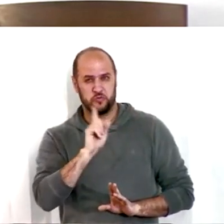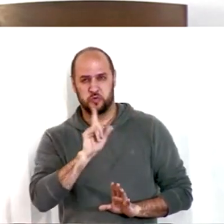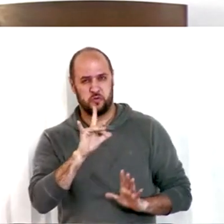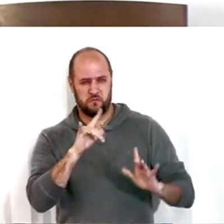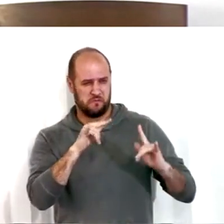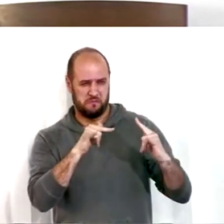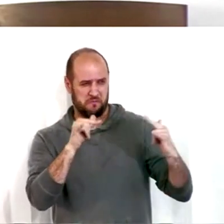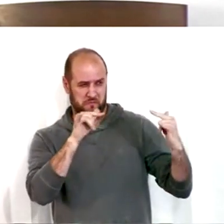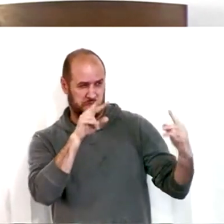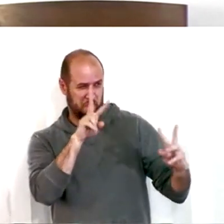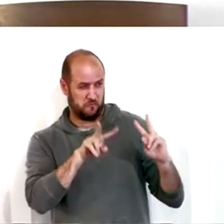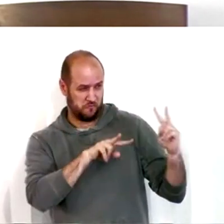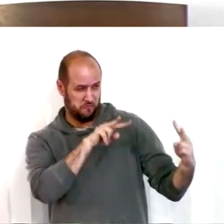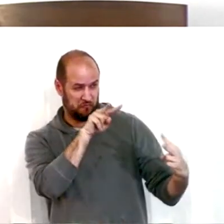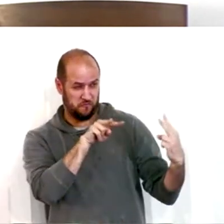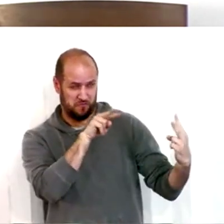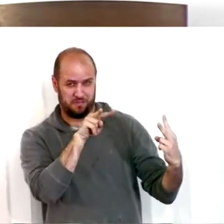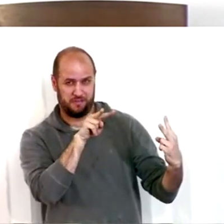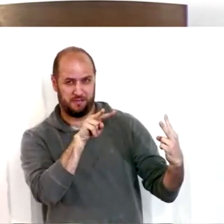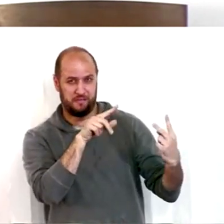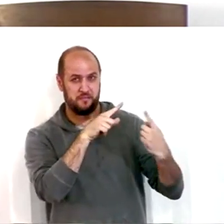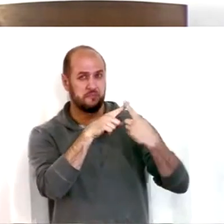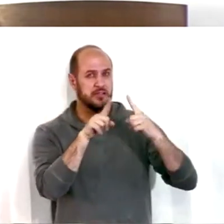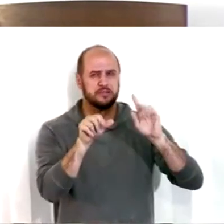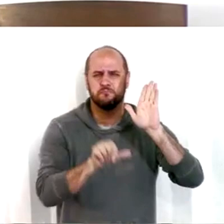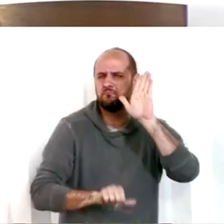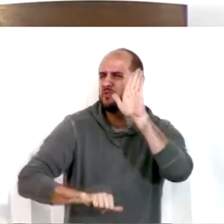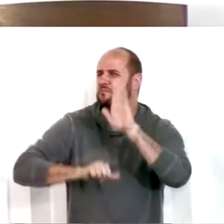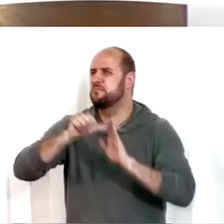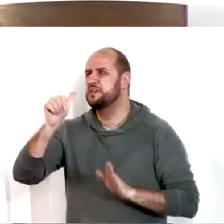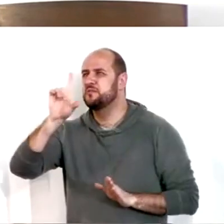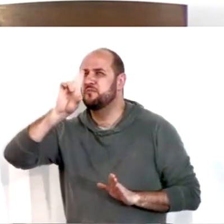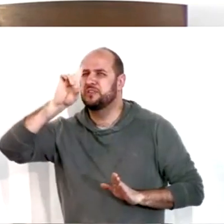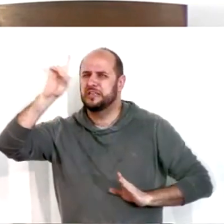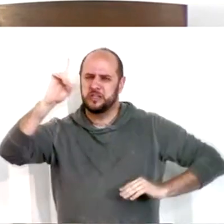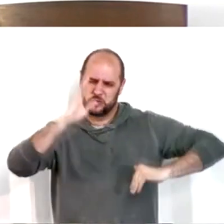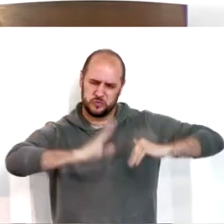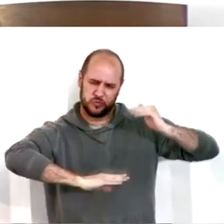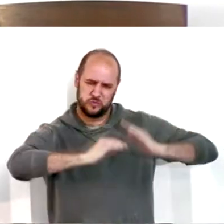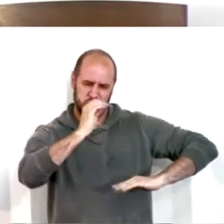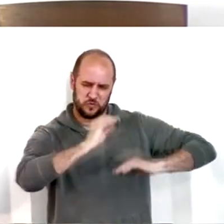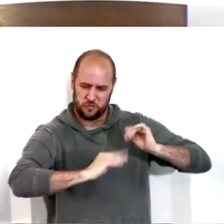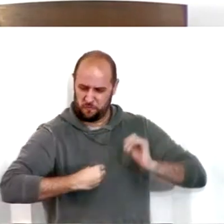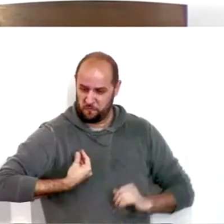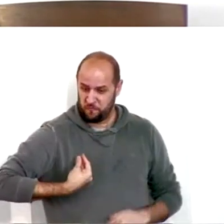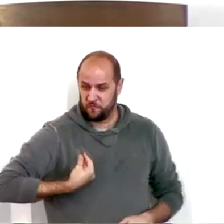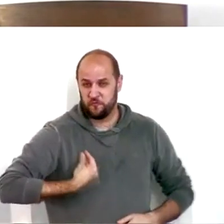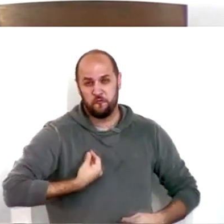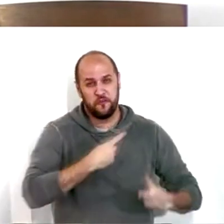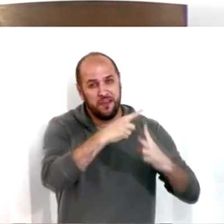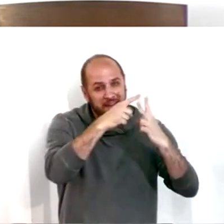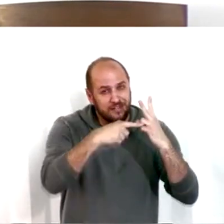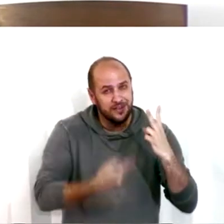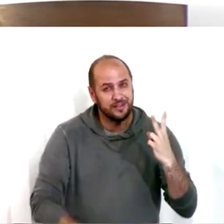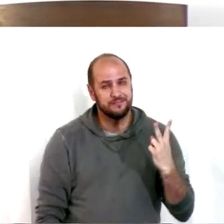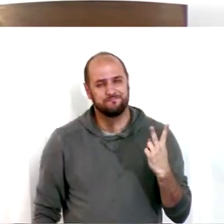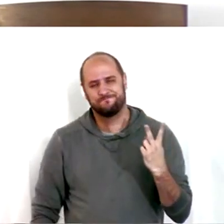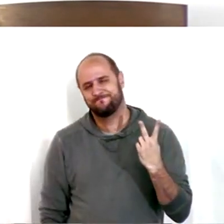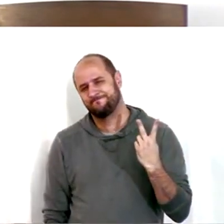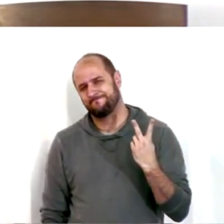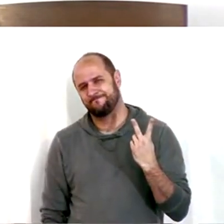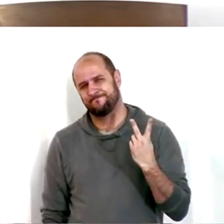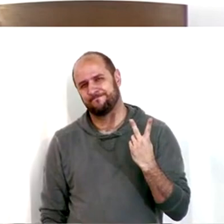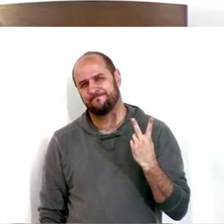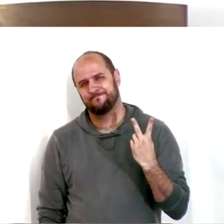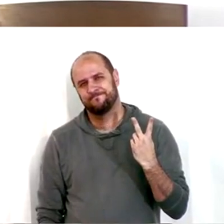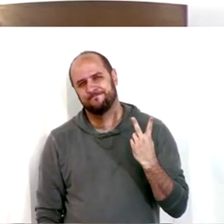o caráter forjado por Deus na vida deles. Na vida deles.